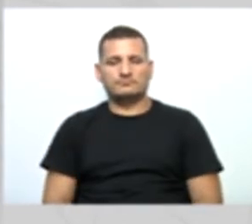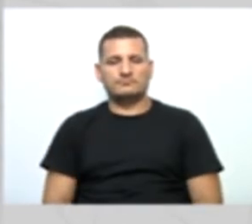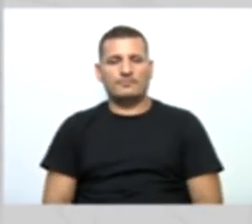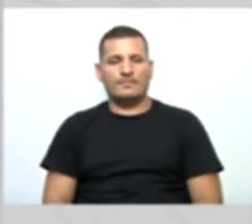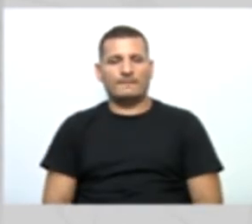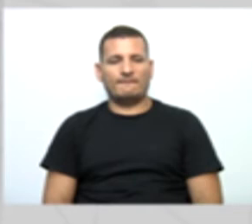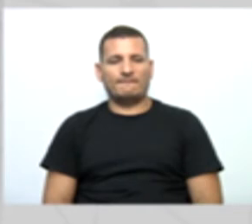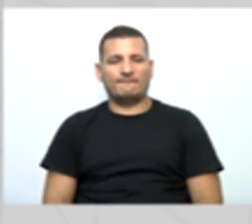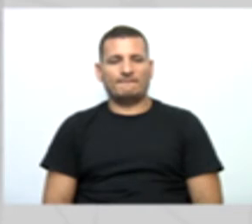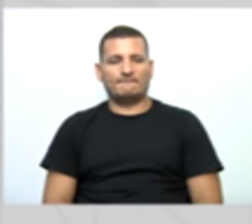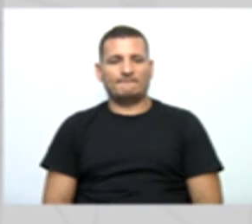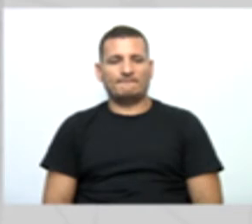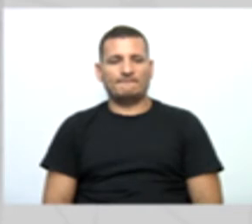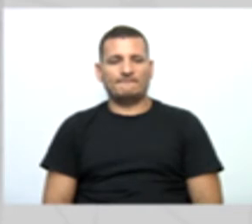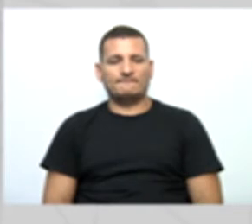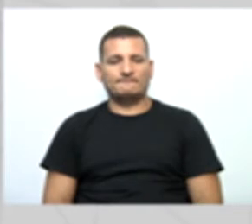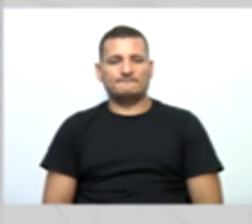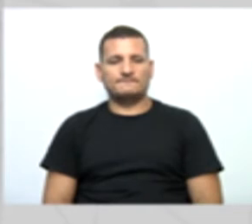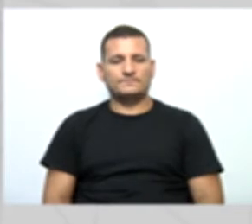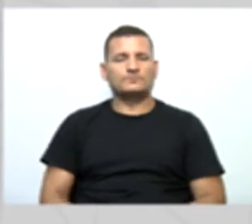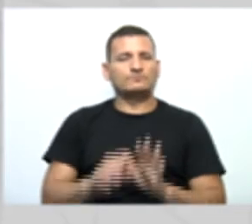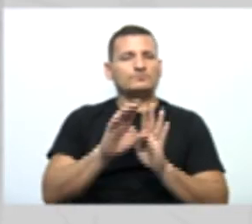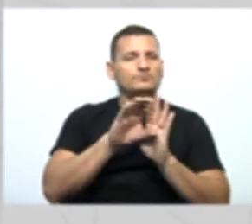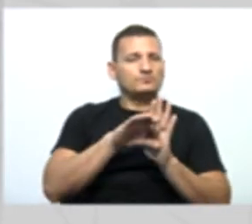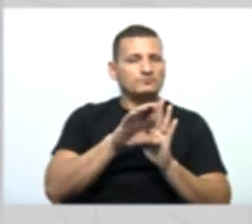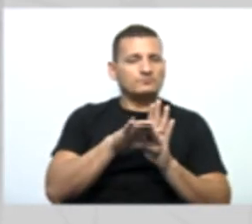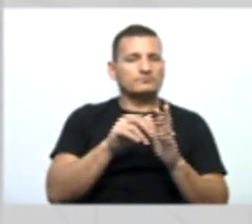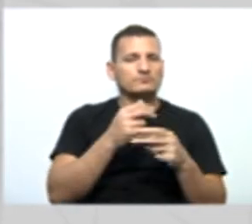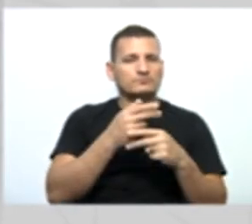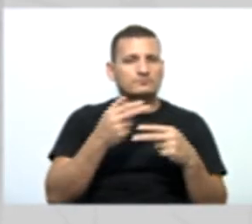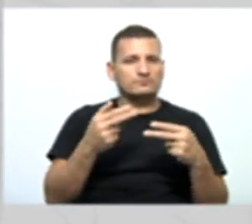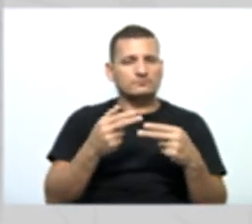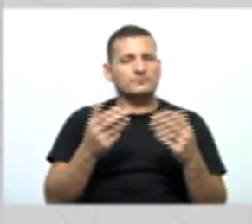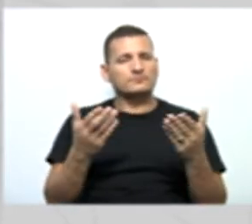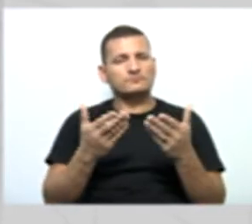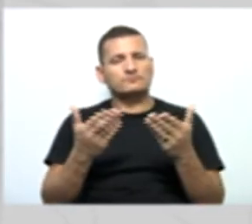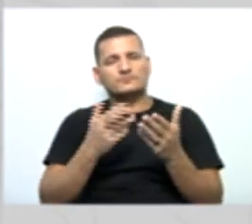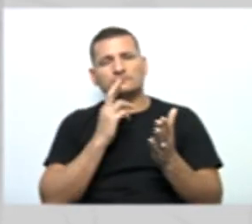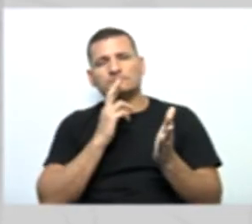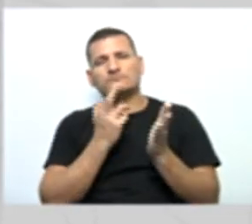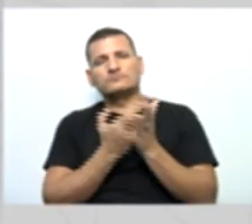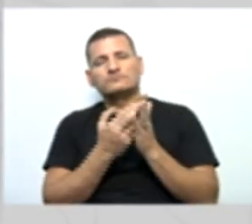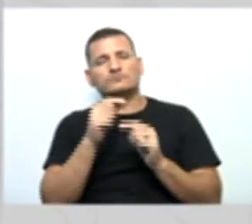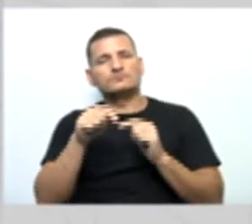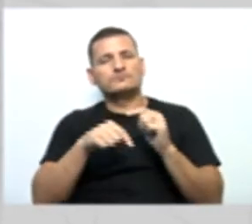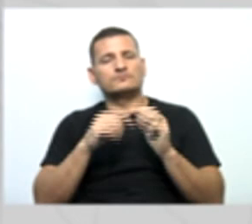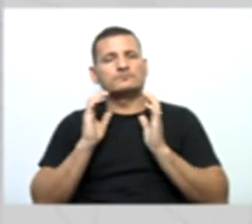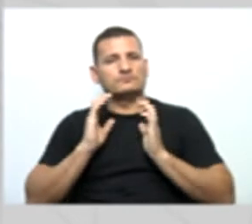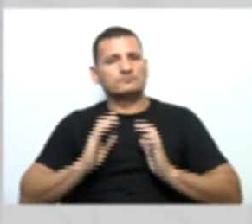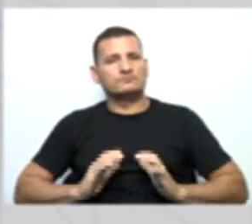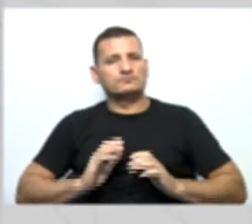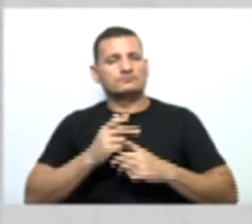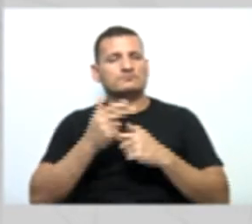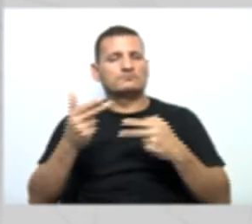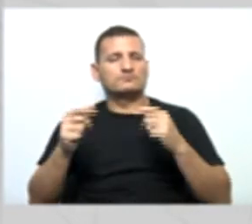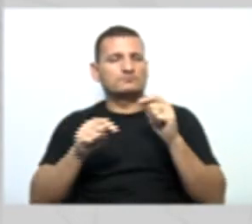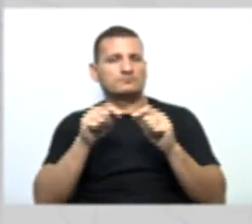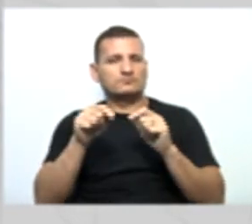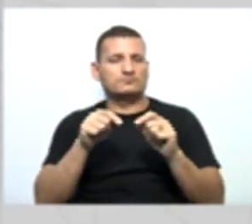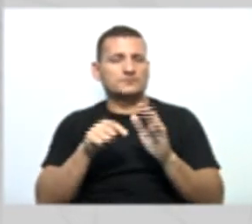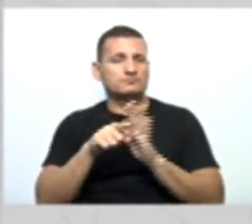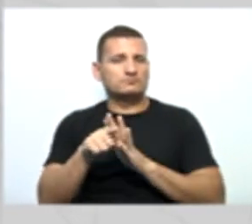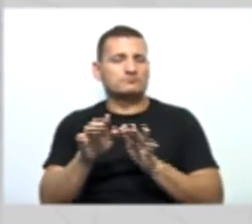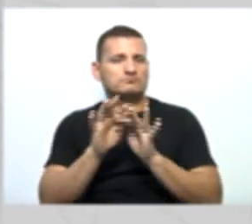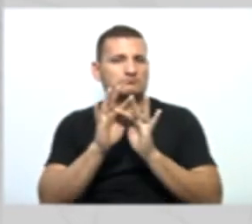Baseado nos conceitos sobre objetos, conceitue o que é comportamento de um objeto. Perguntinha